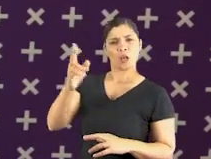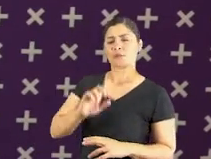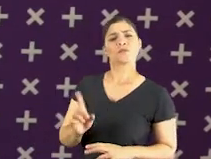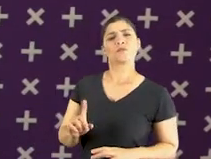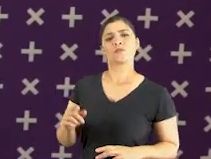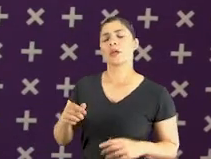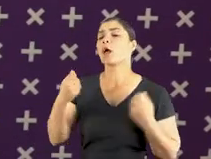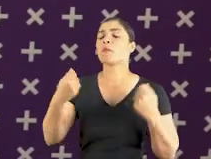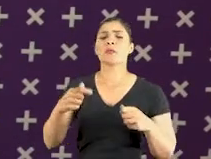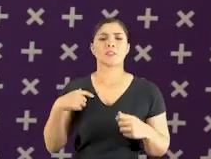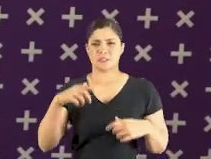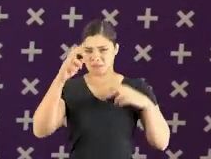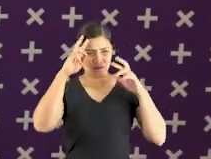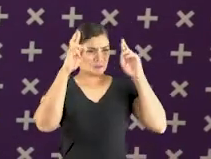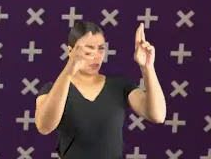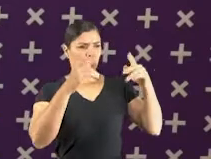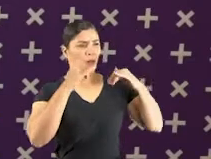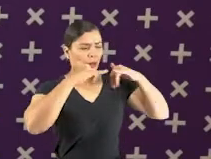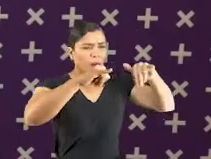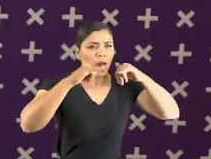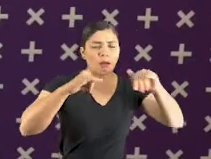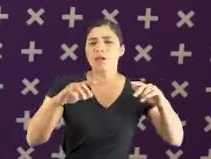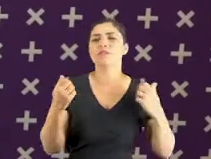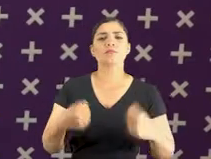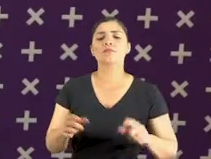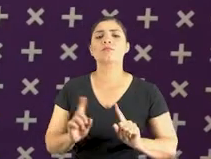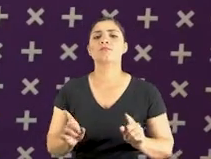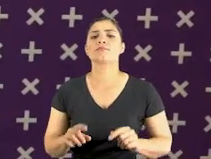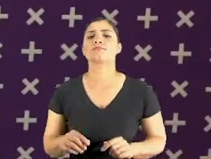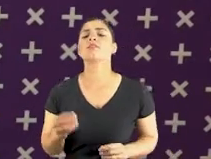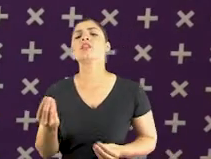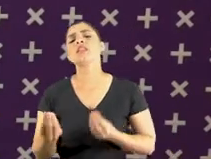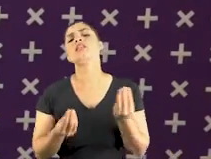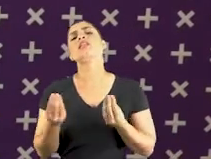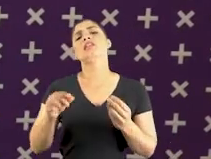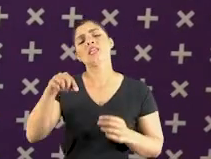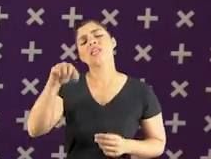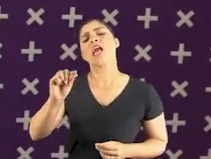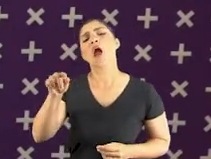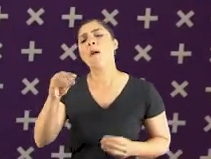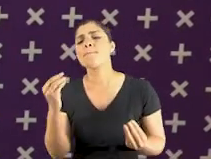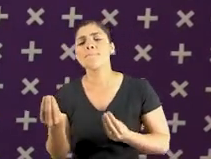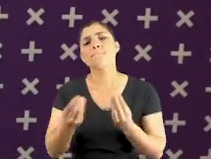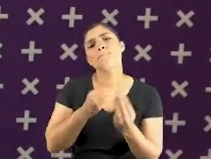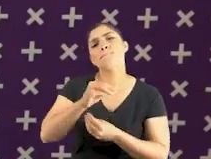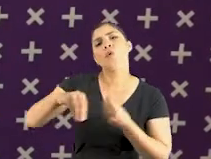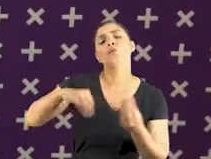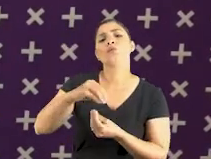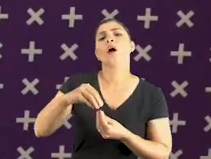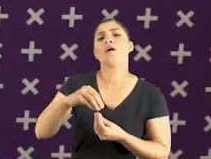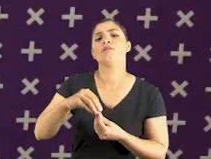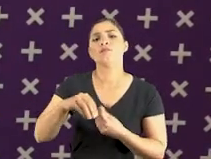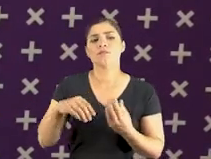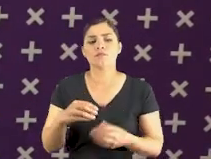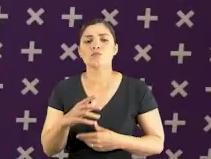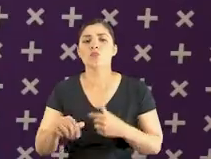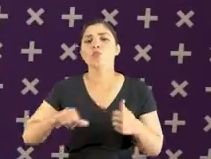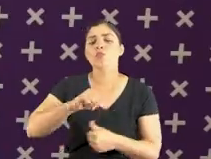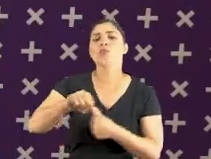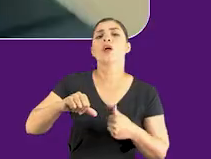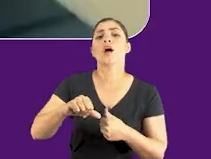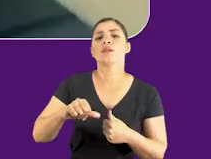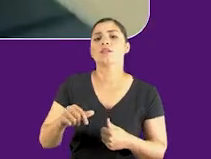sentiram essa questão por que que esse pudor em comunicar as iniciativas que vocês têm acho que não sabíamos Rosana não sabemos